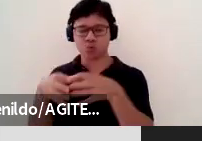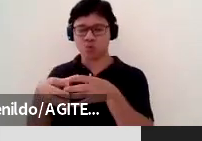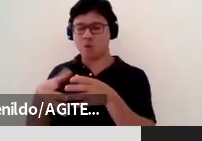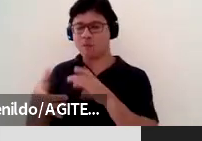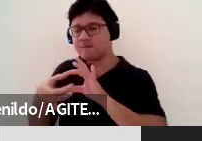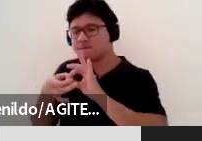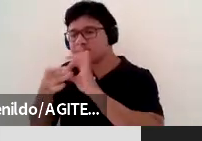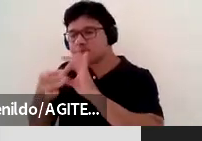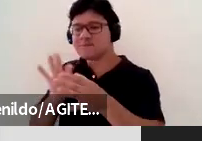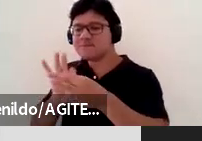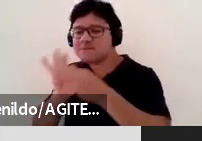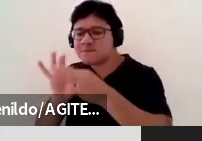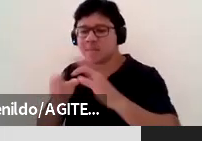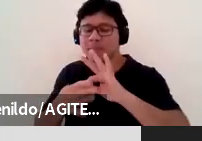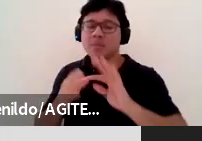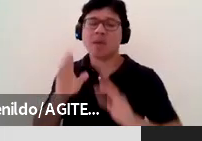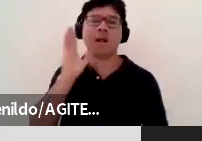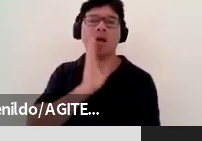muito bacana.